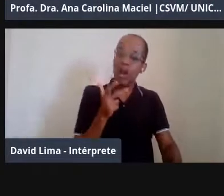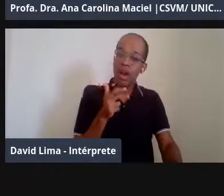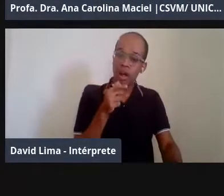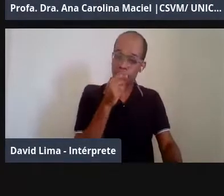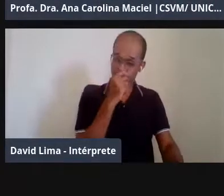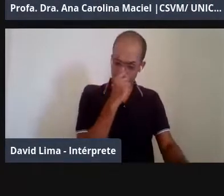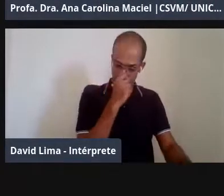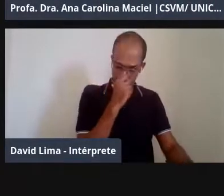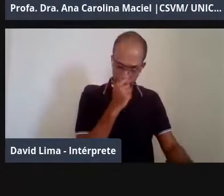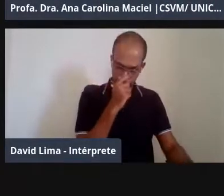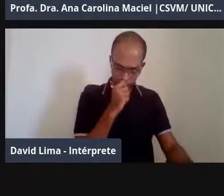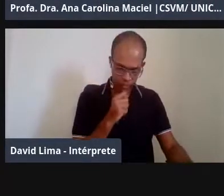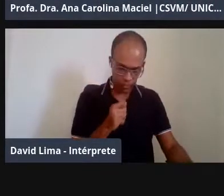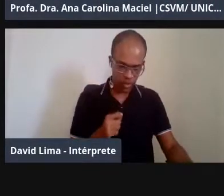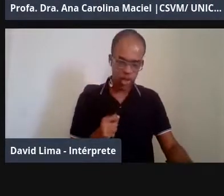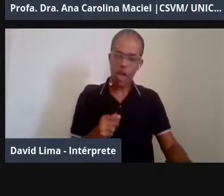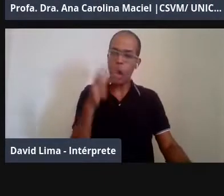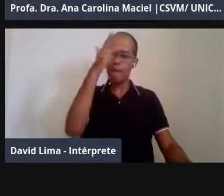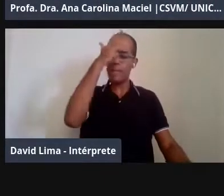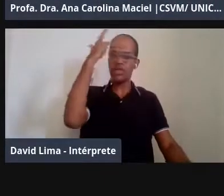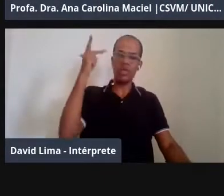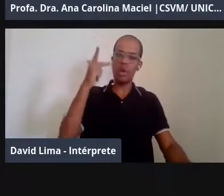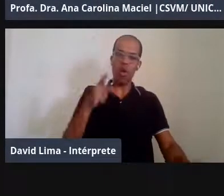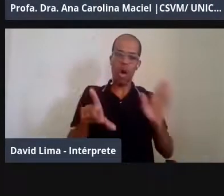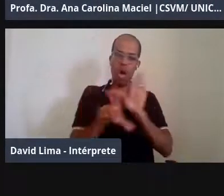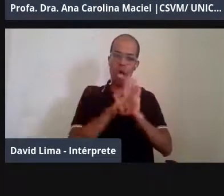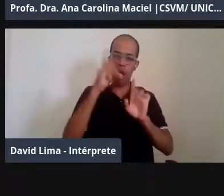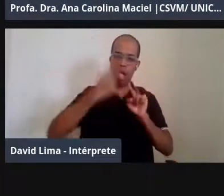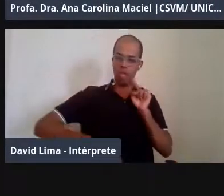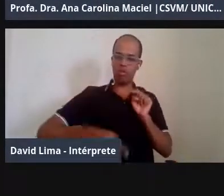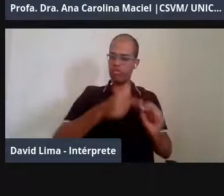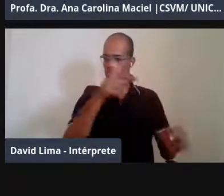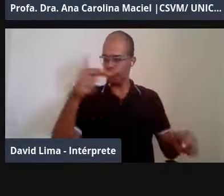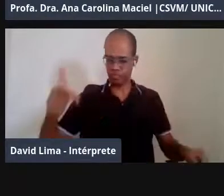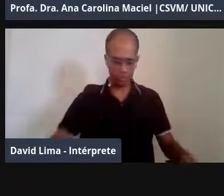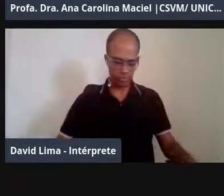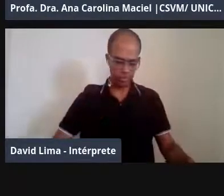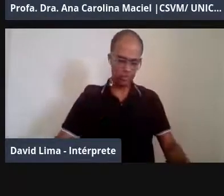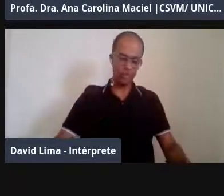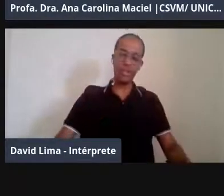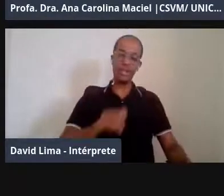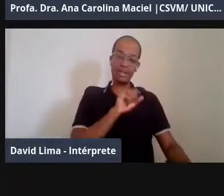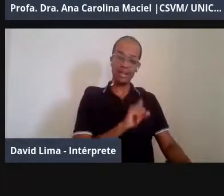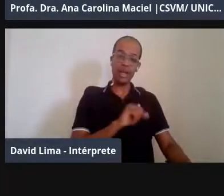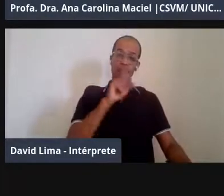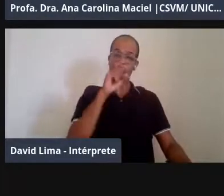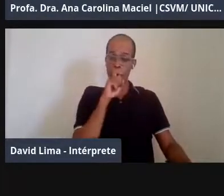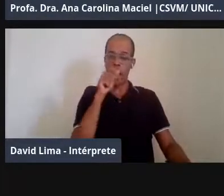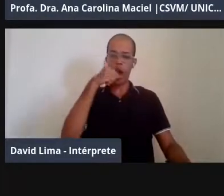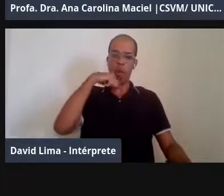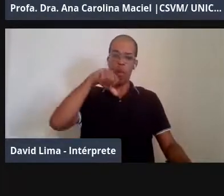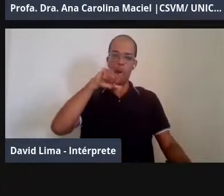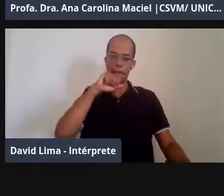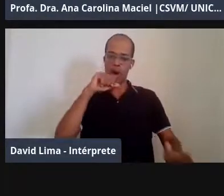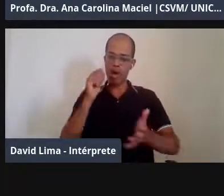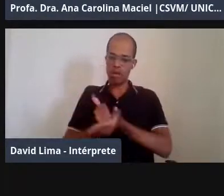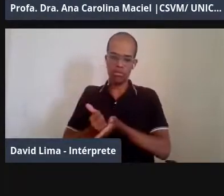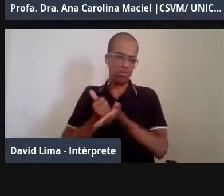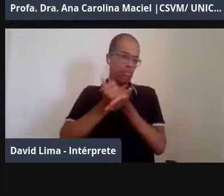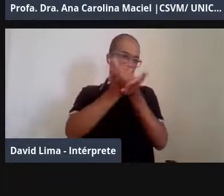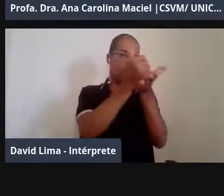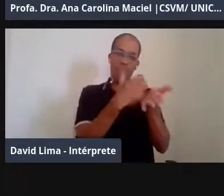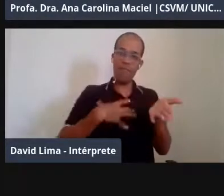ser humano é ilegal, né? E se um pai ou uma mãe colocam um filho para uma travessia